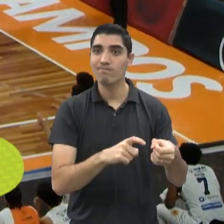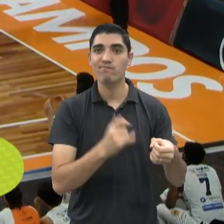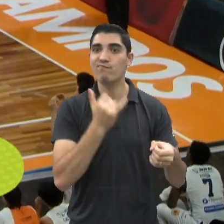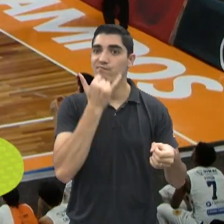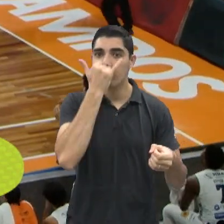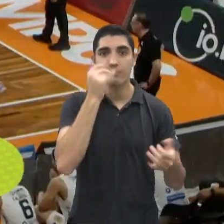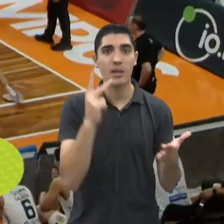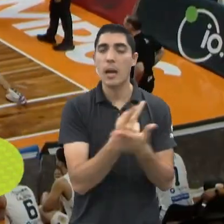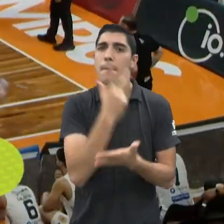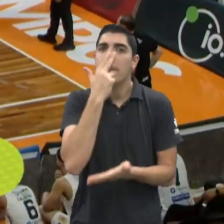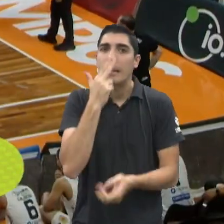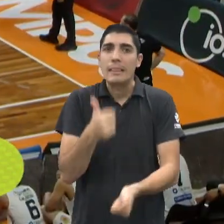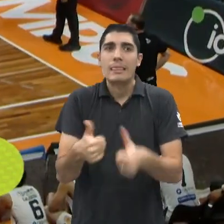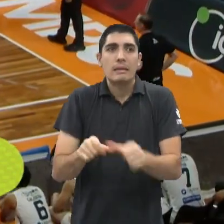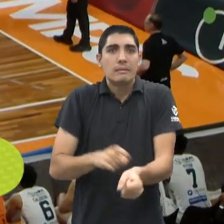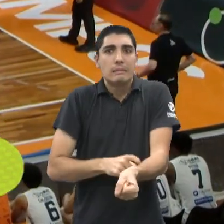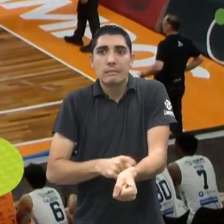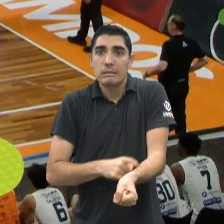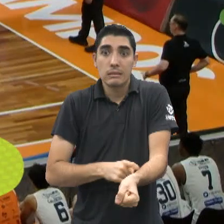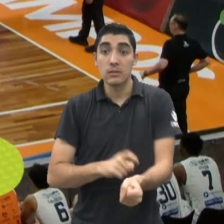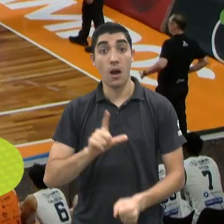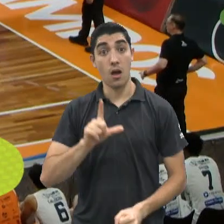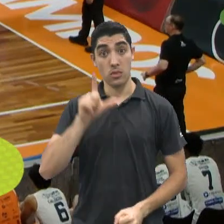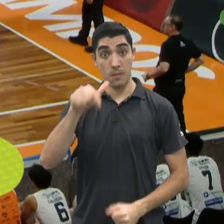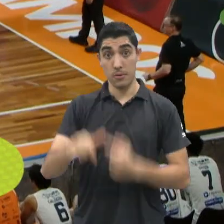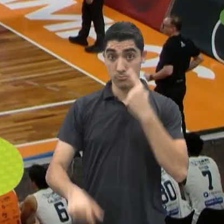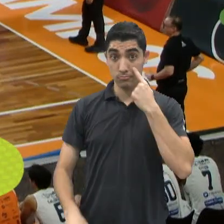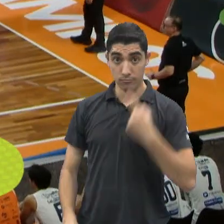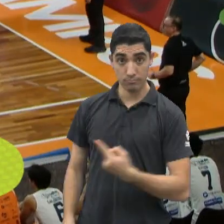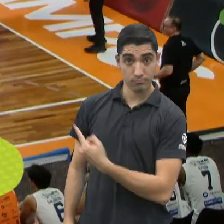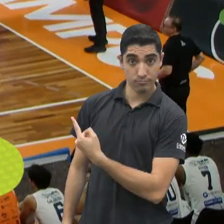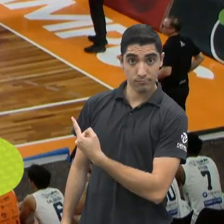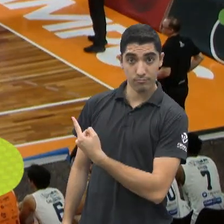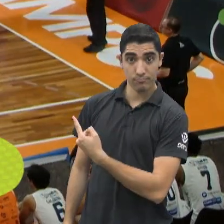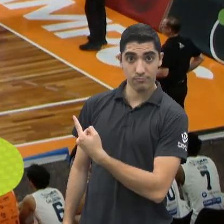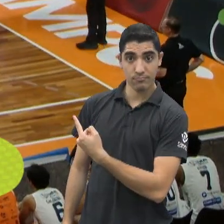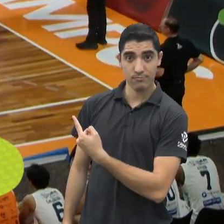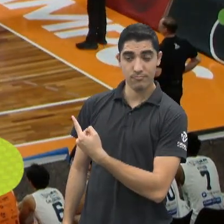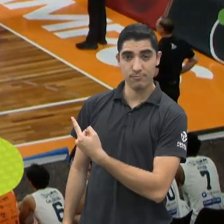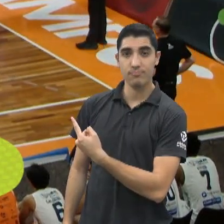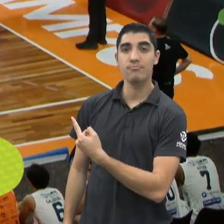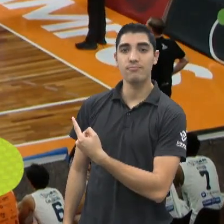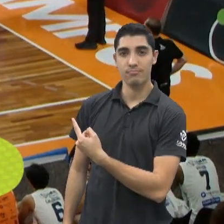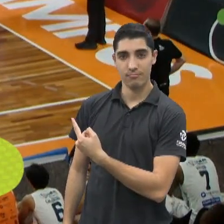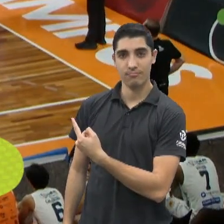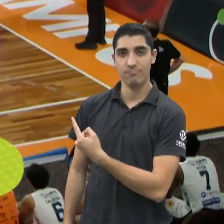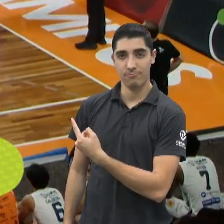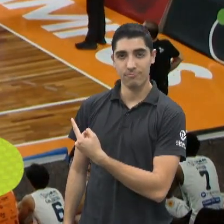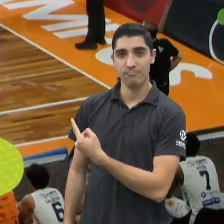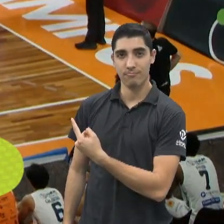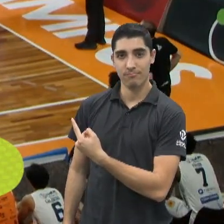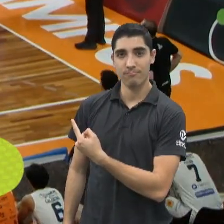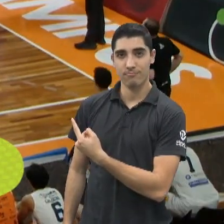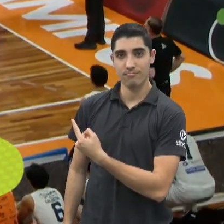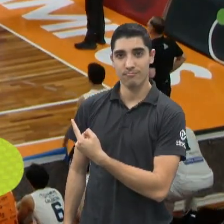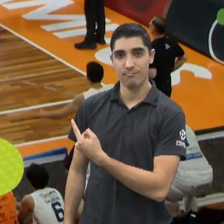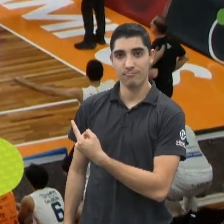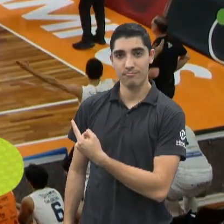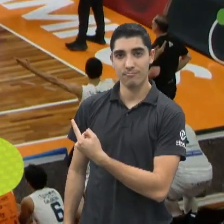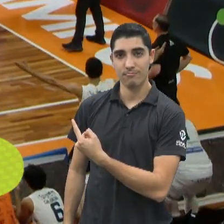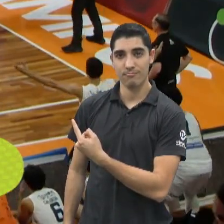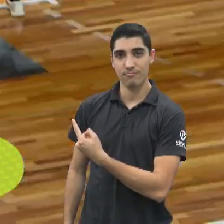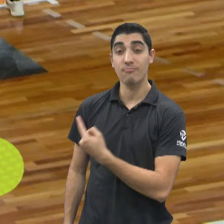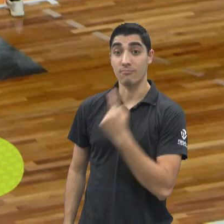os arremessos. Até que em boa jogada individual de Ruivo, Leal foi acionado no garrafão, sofreu a